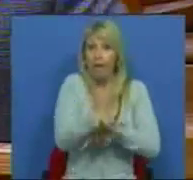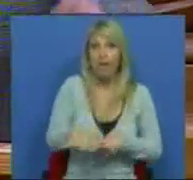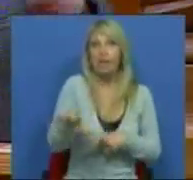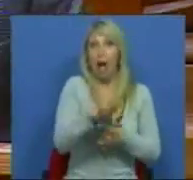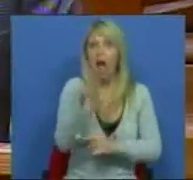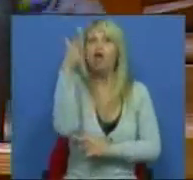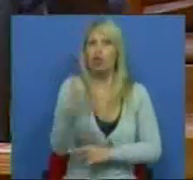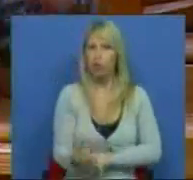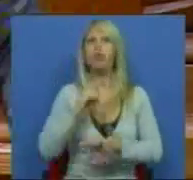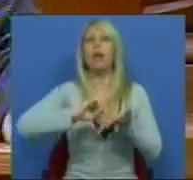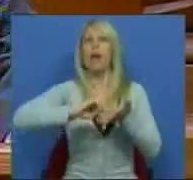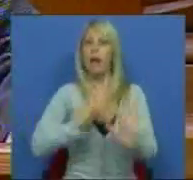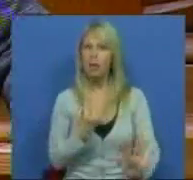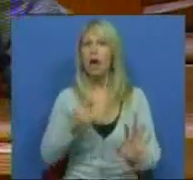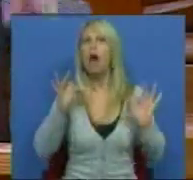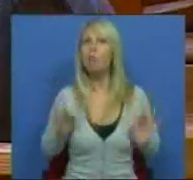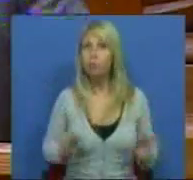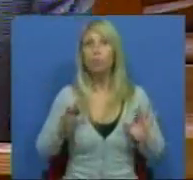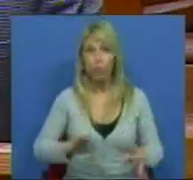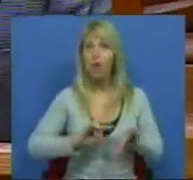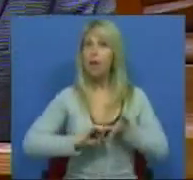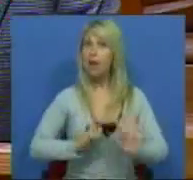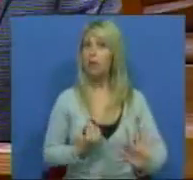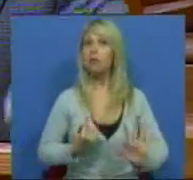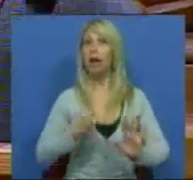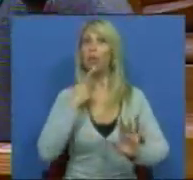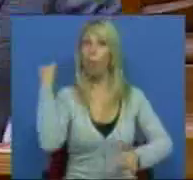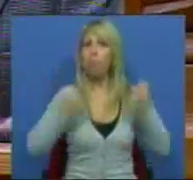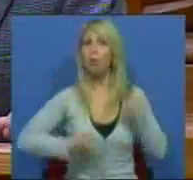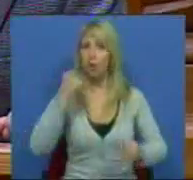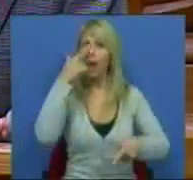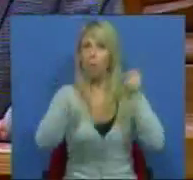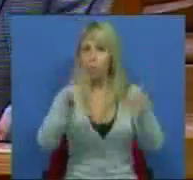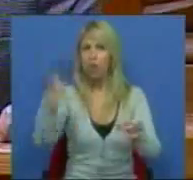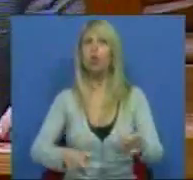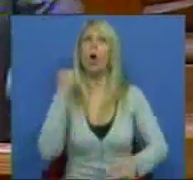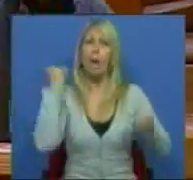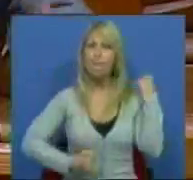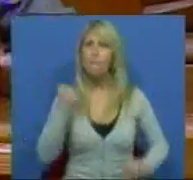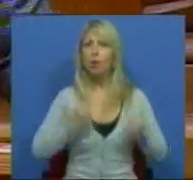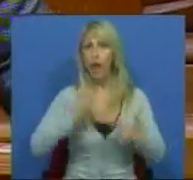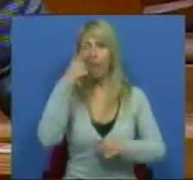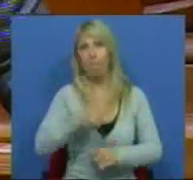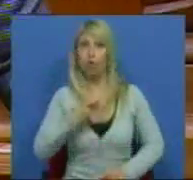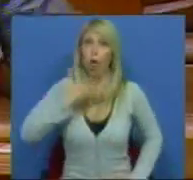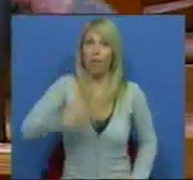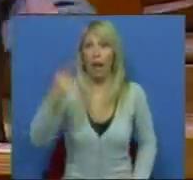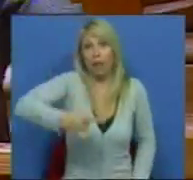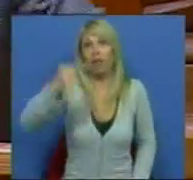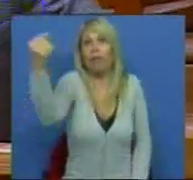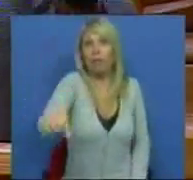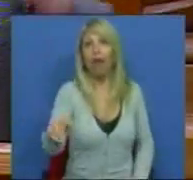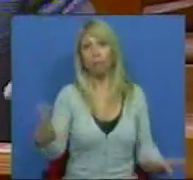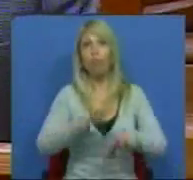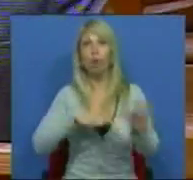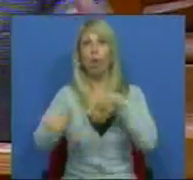é justo, é necessário, é absolutamente elementar a contestação das populações, as contestações de cidadania à política governativa e